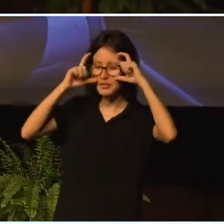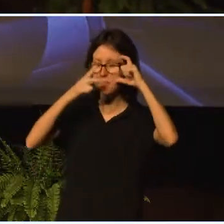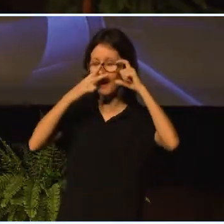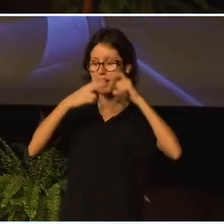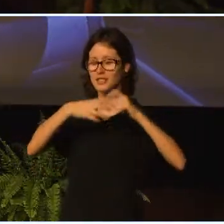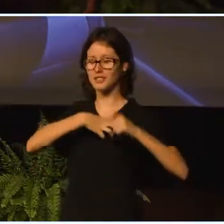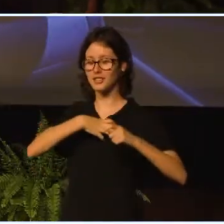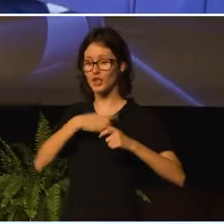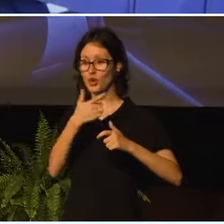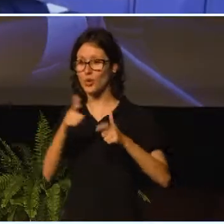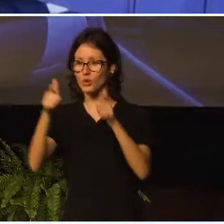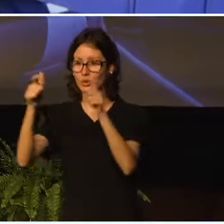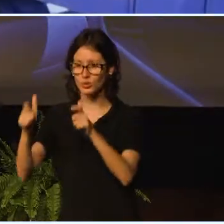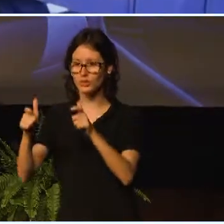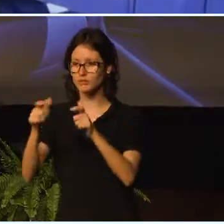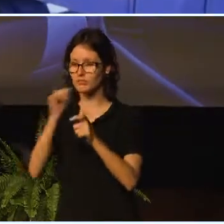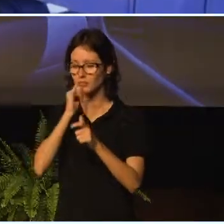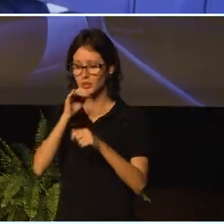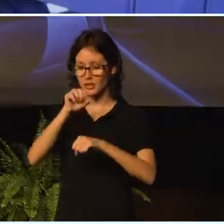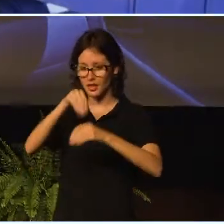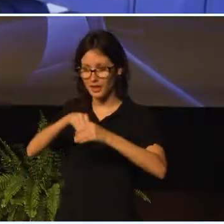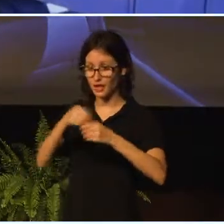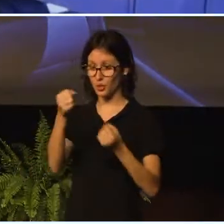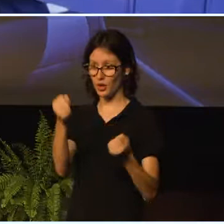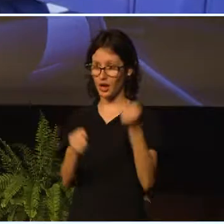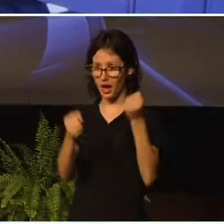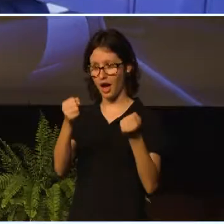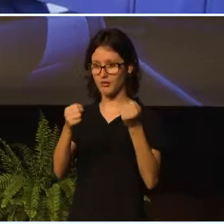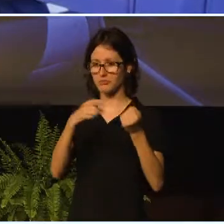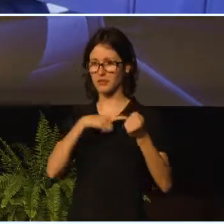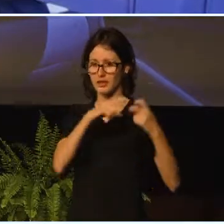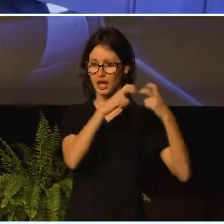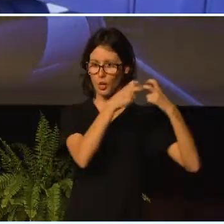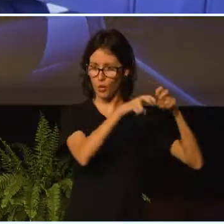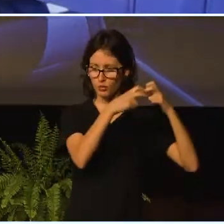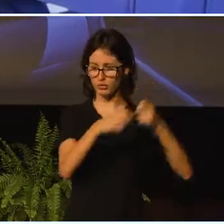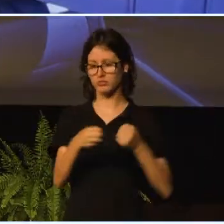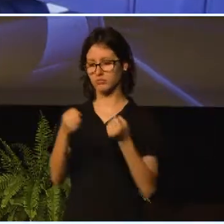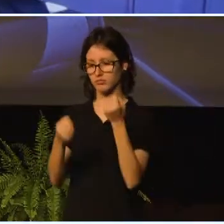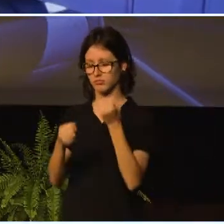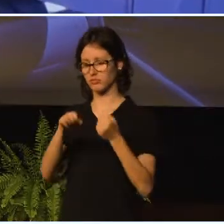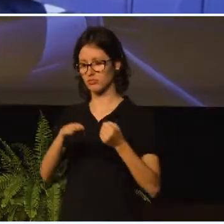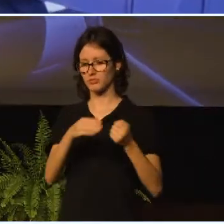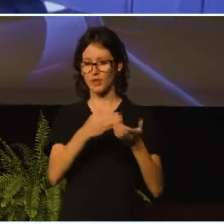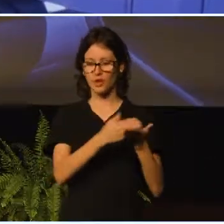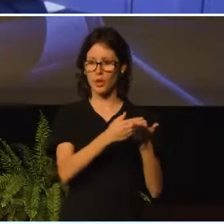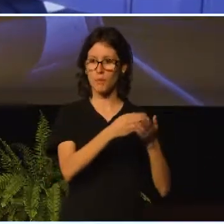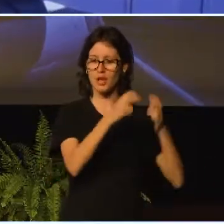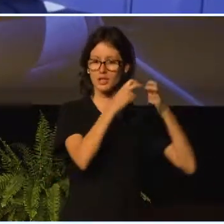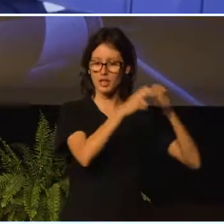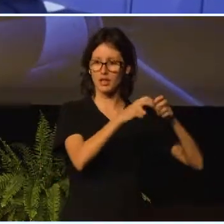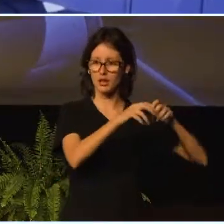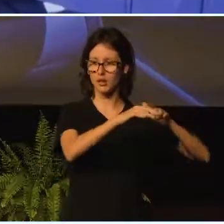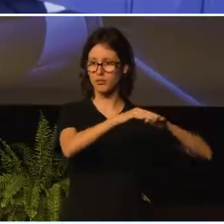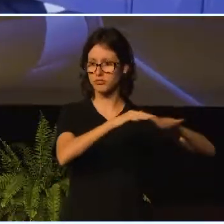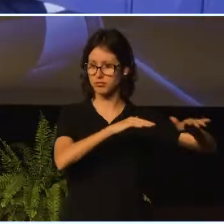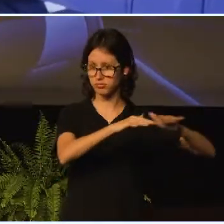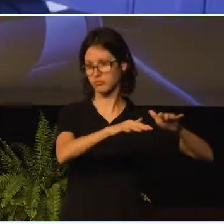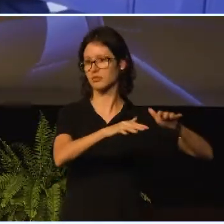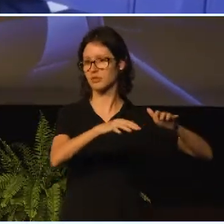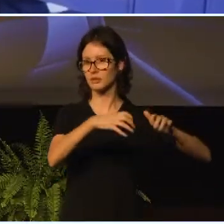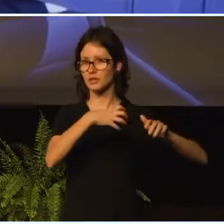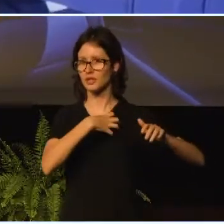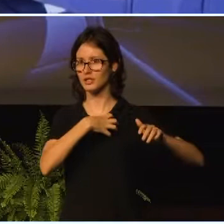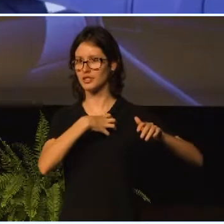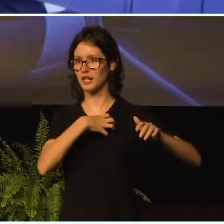situação. Você está no seu carro parado, tem um ônibus do seu lado. Quando o ônibus começa a se movimentar,